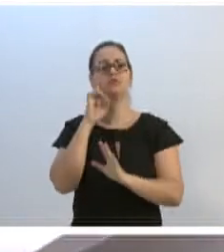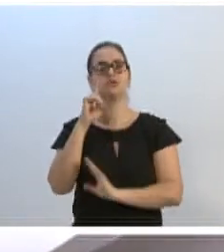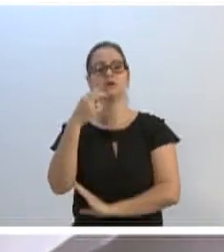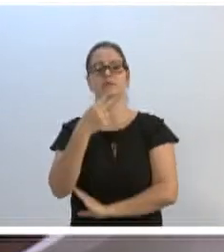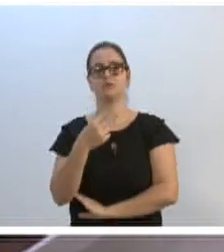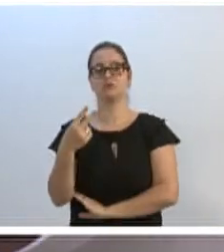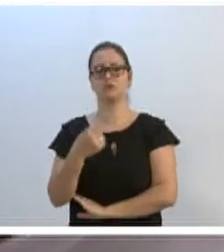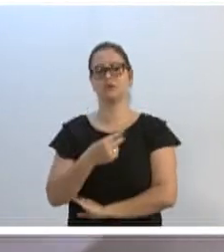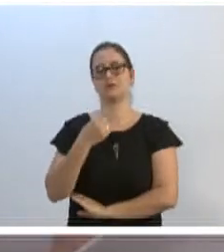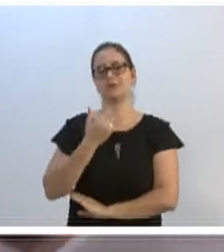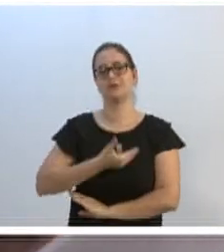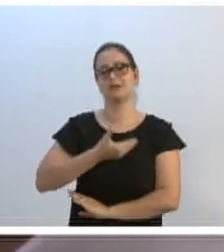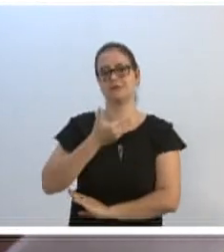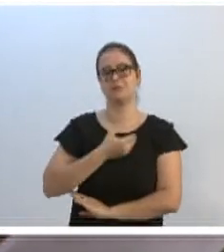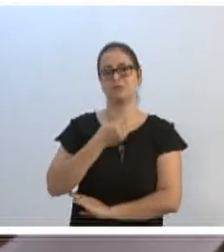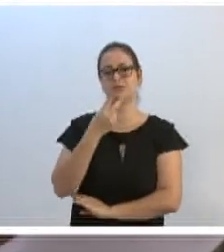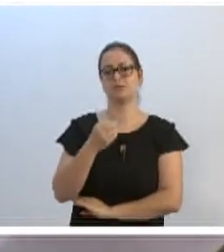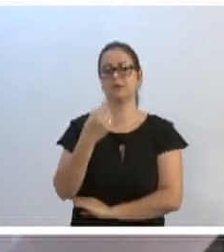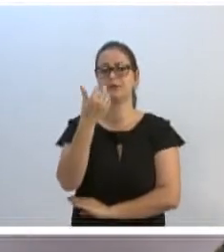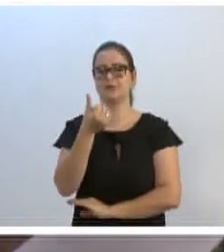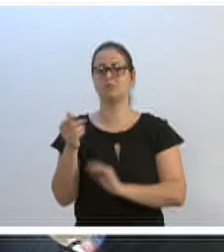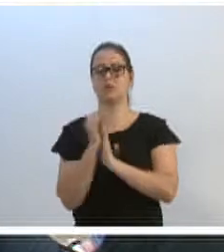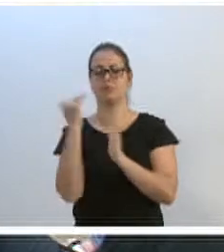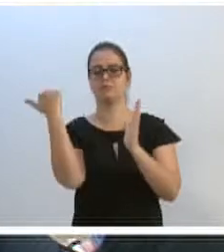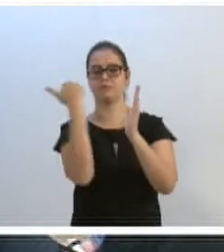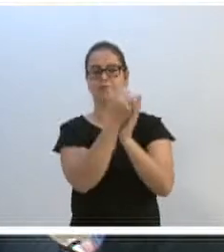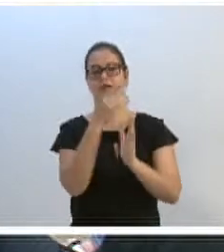de 2016. Adequação à lei federal.